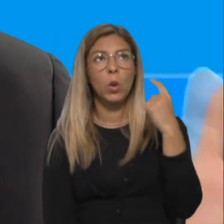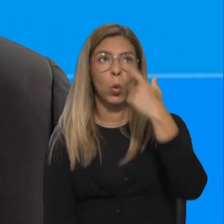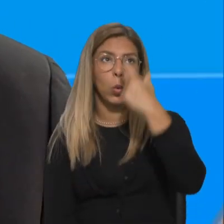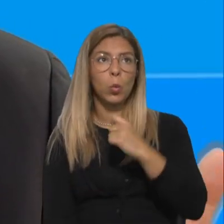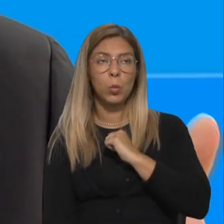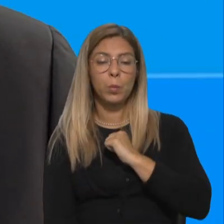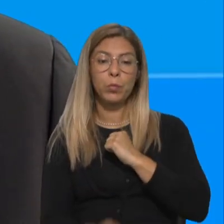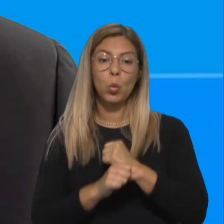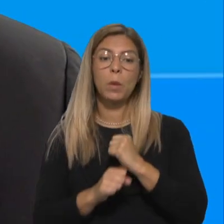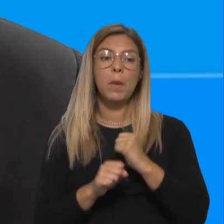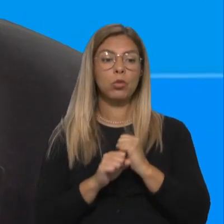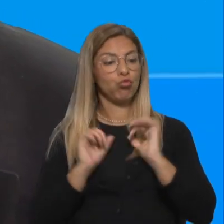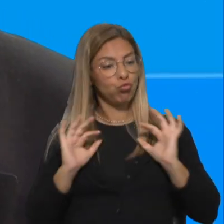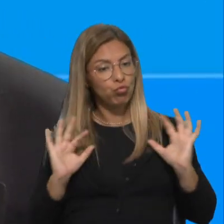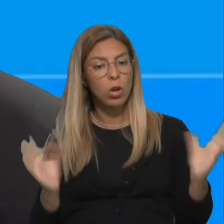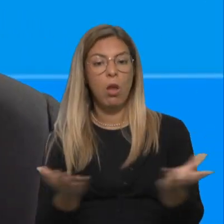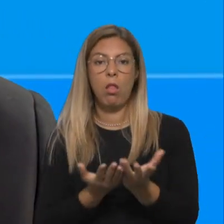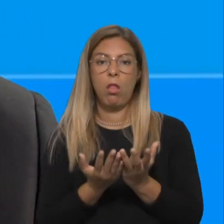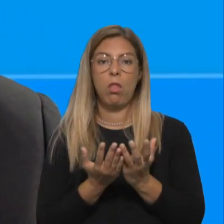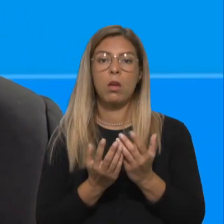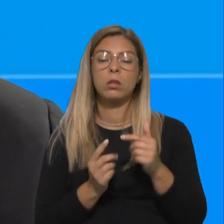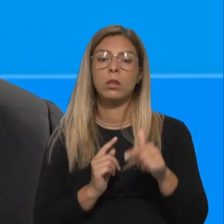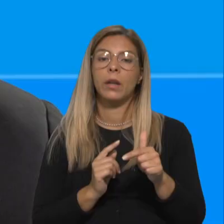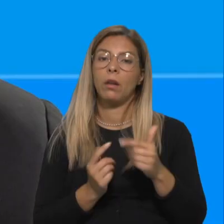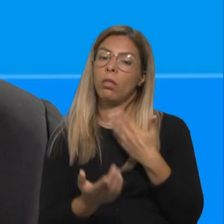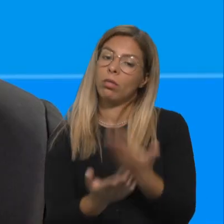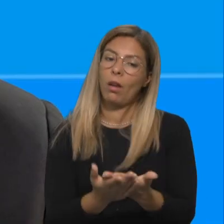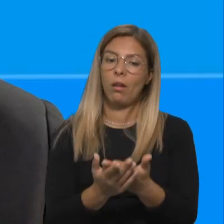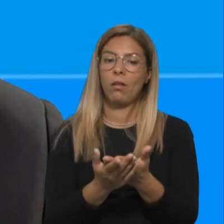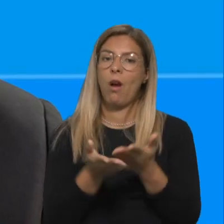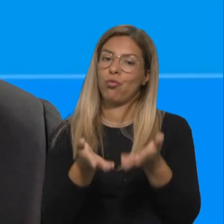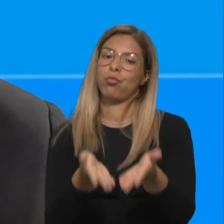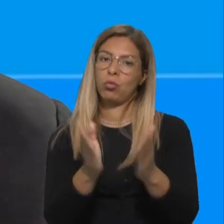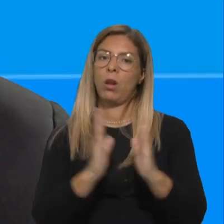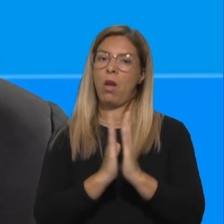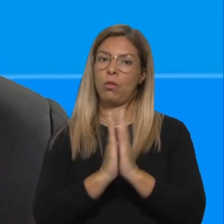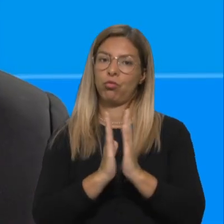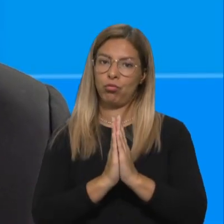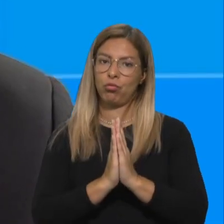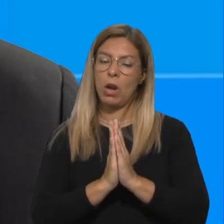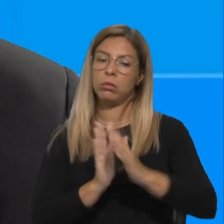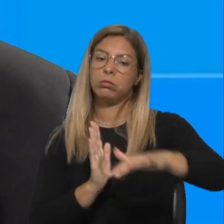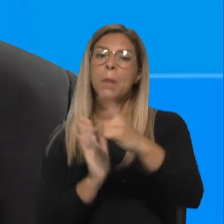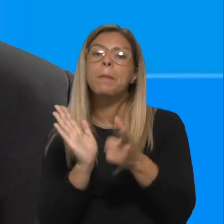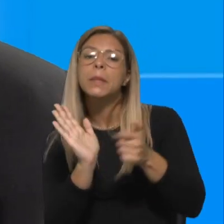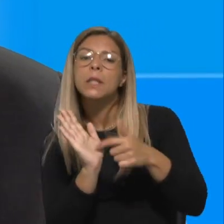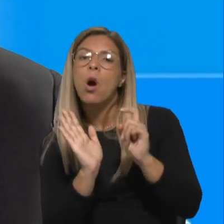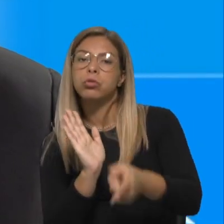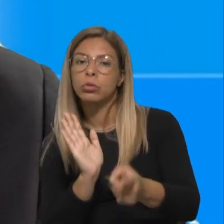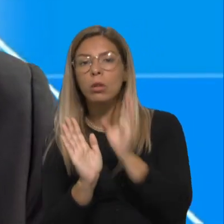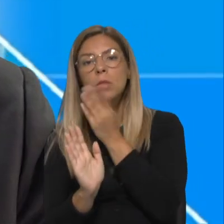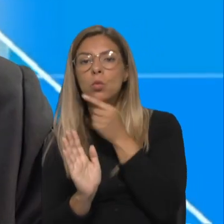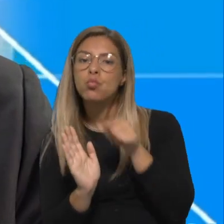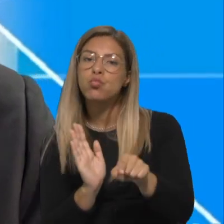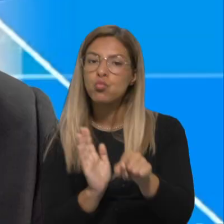trabalho comum é procurar servir dentro da Igreja na sua especificidade. Só